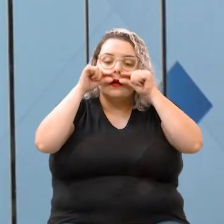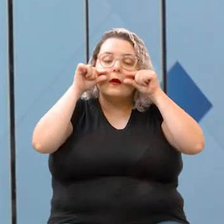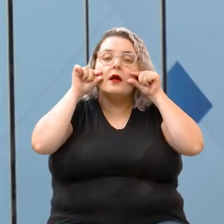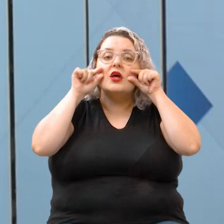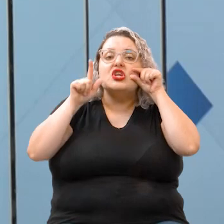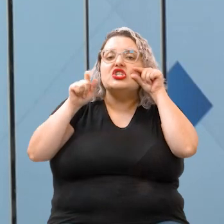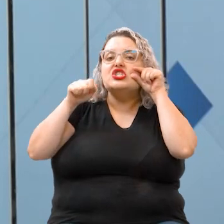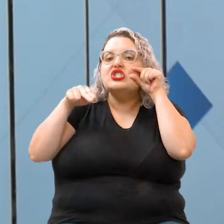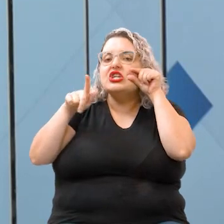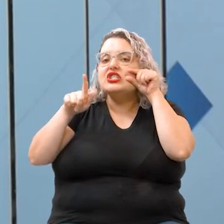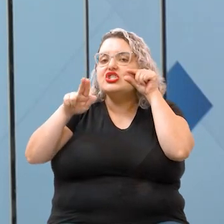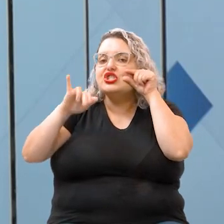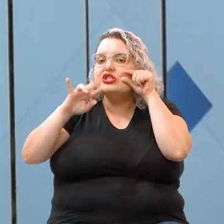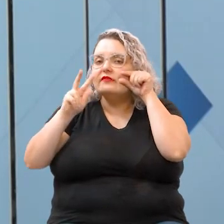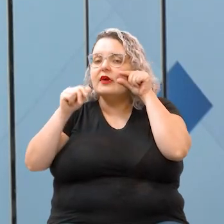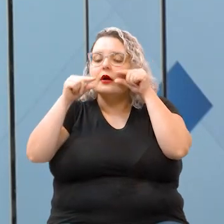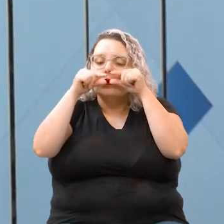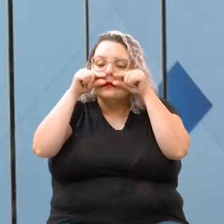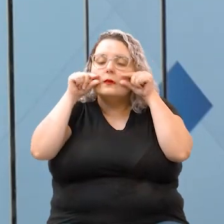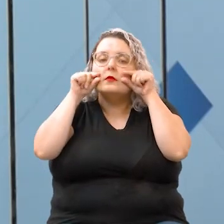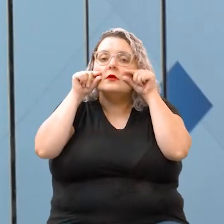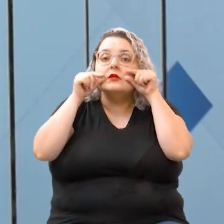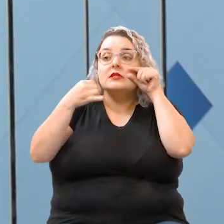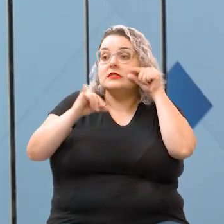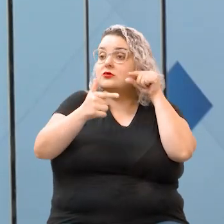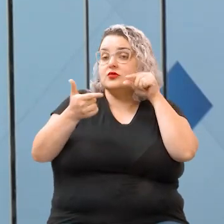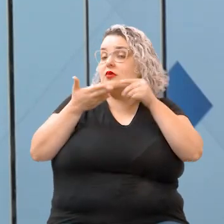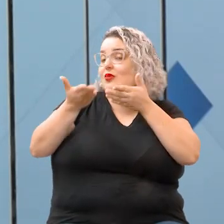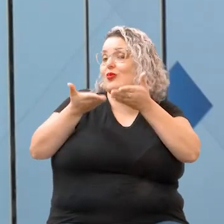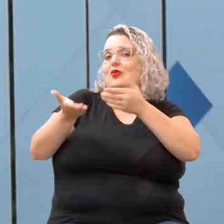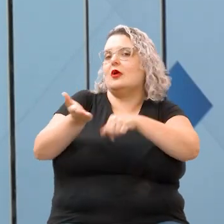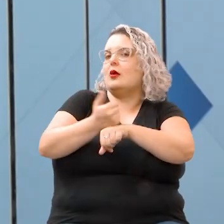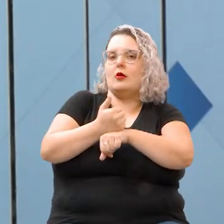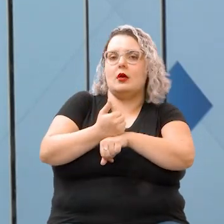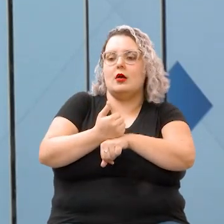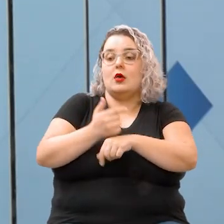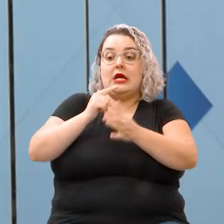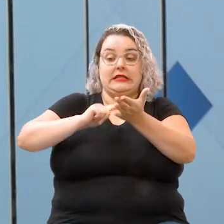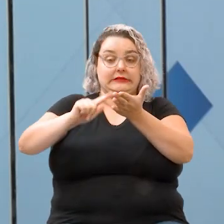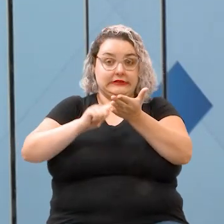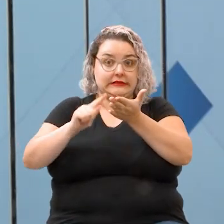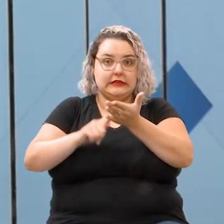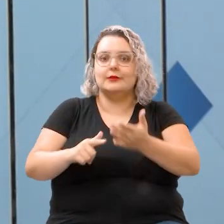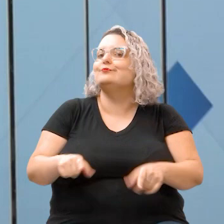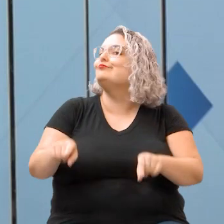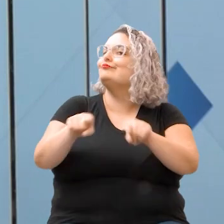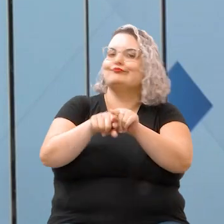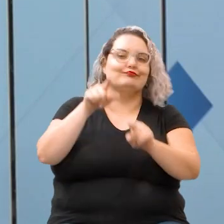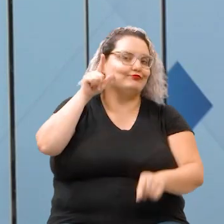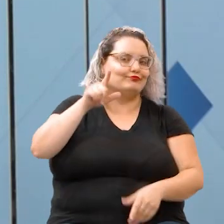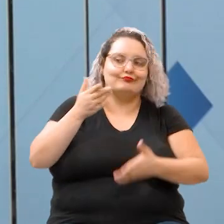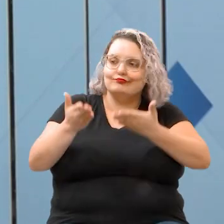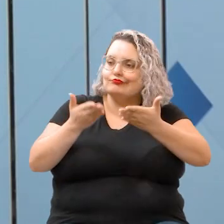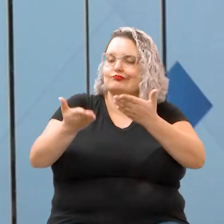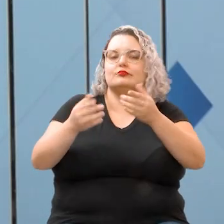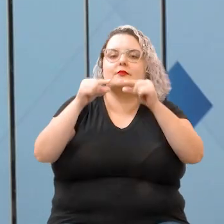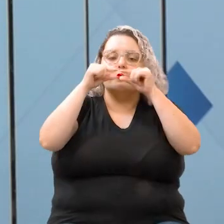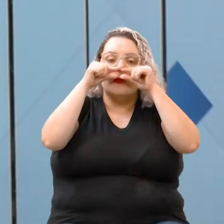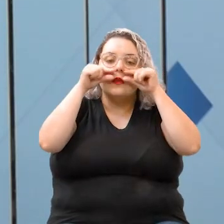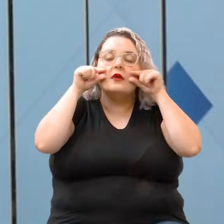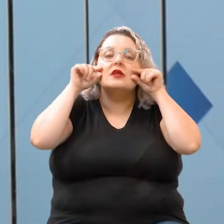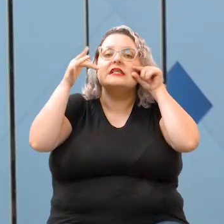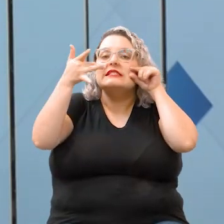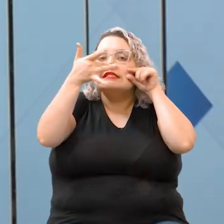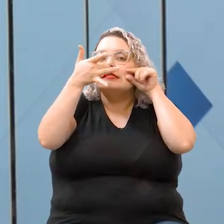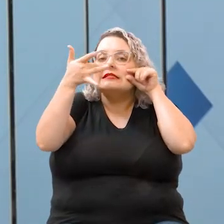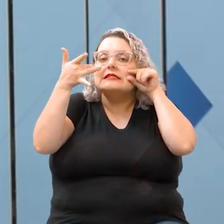também não conseguir esse cuidado anterior, o hábito de higiene, a gente também não consegue manter, né, uma gengiva